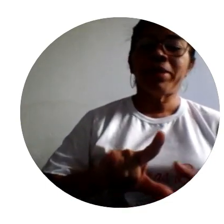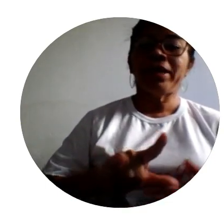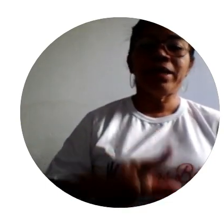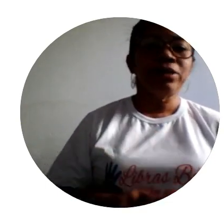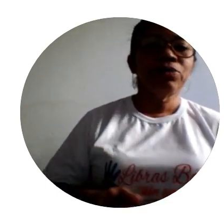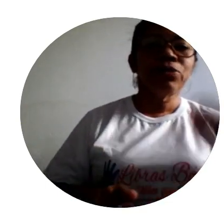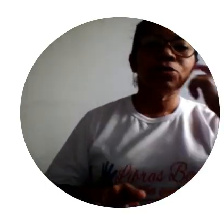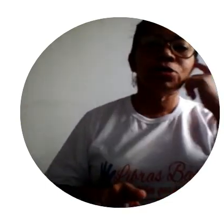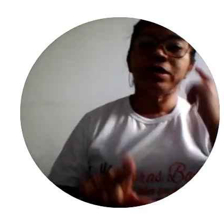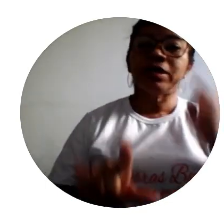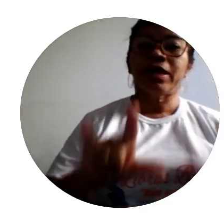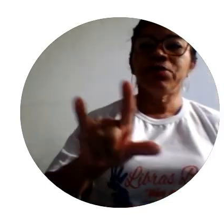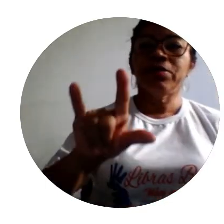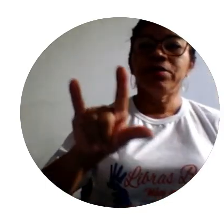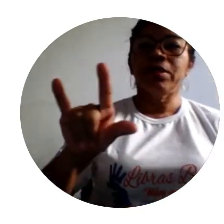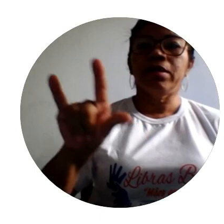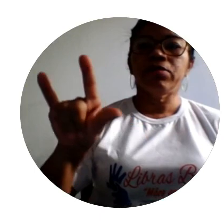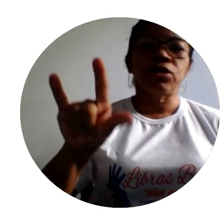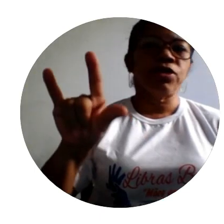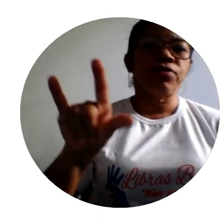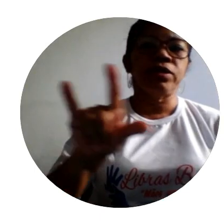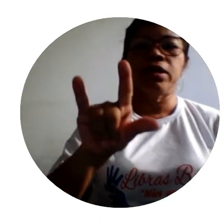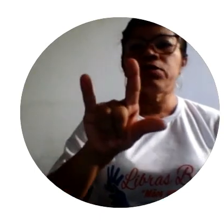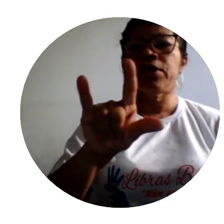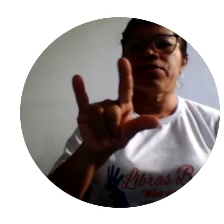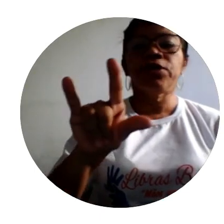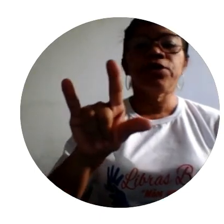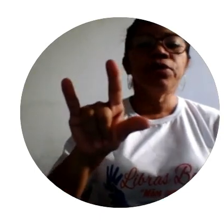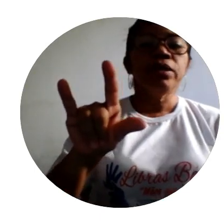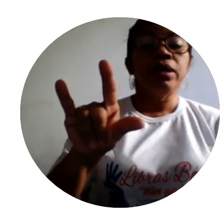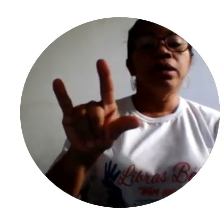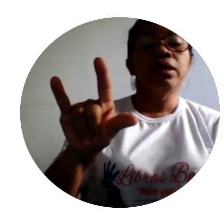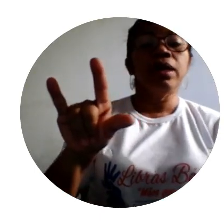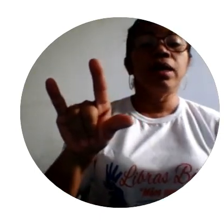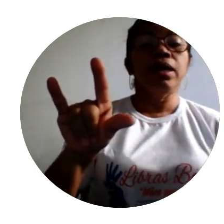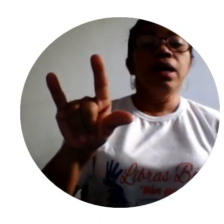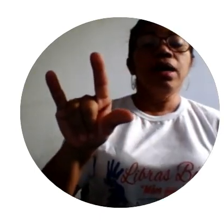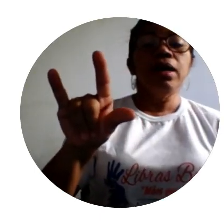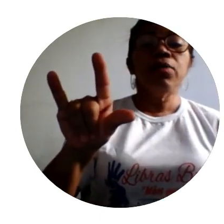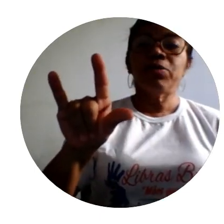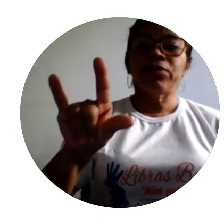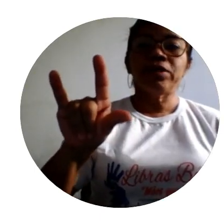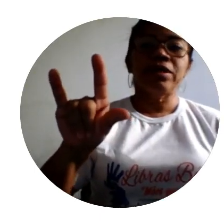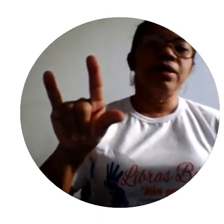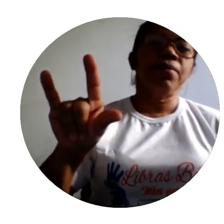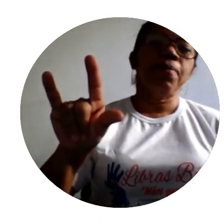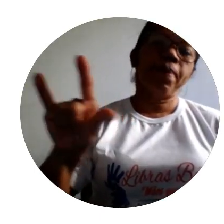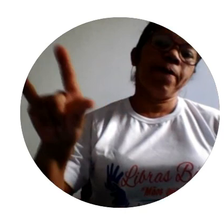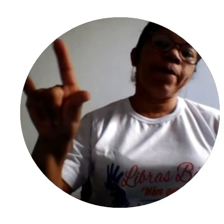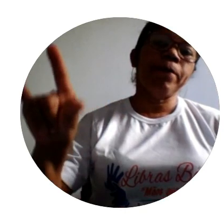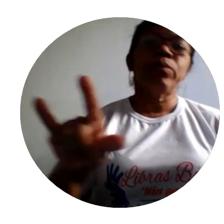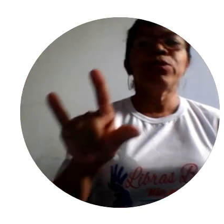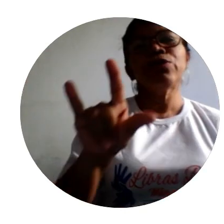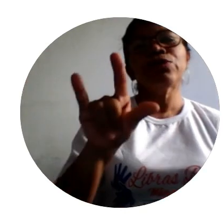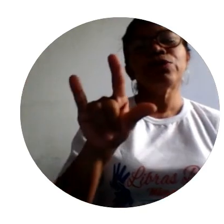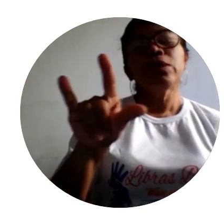sinal americano, muito utilizado, né? Vocês já fizeram, já viram, né? Que é eu amo você,